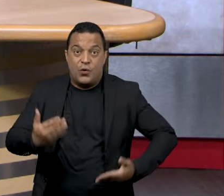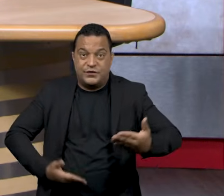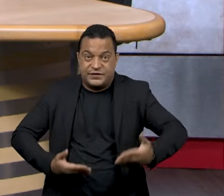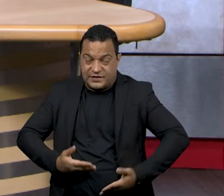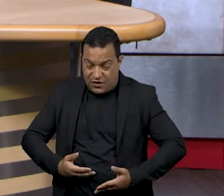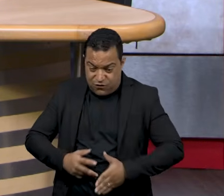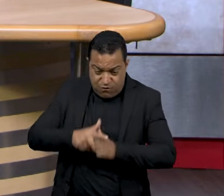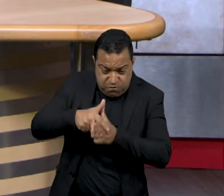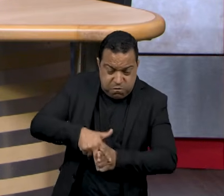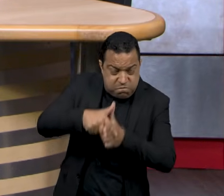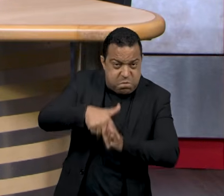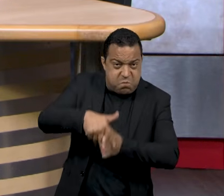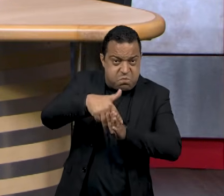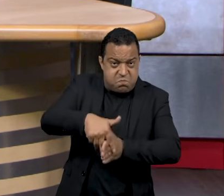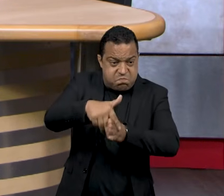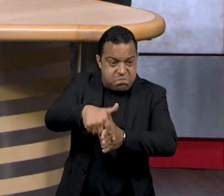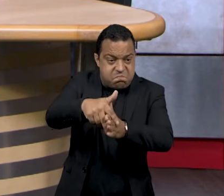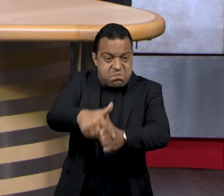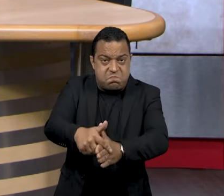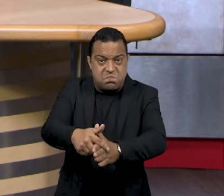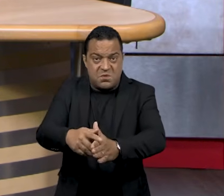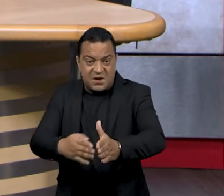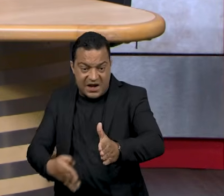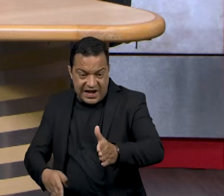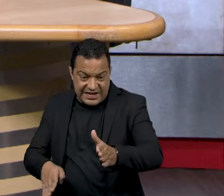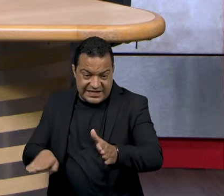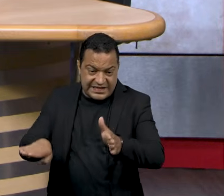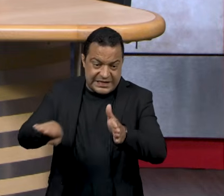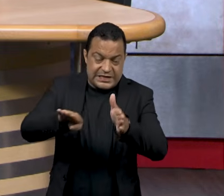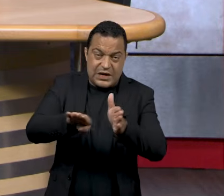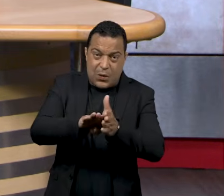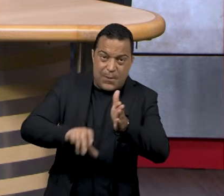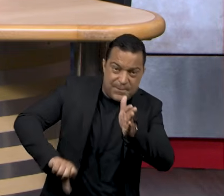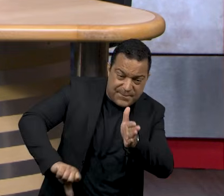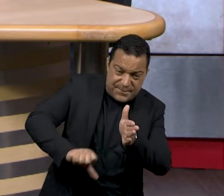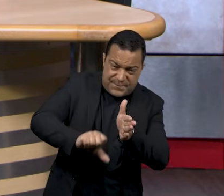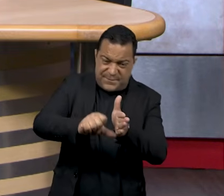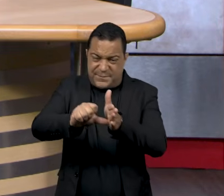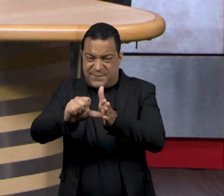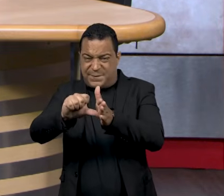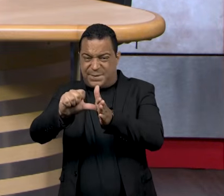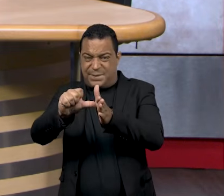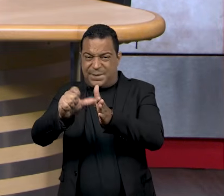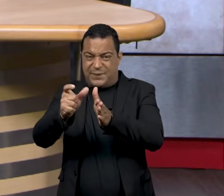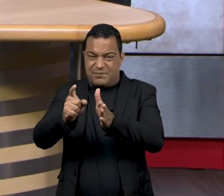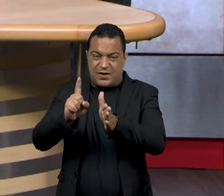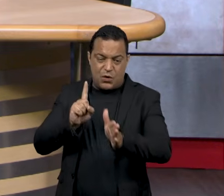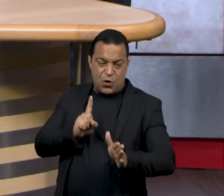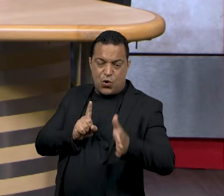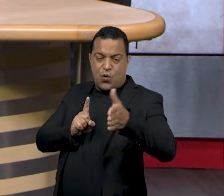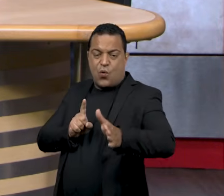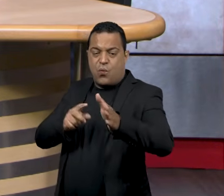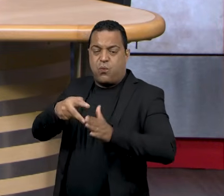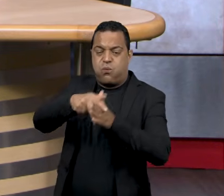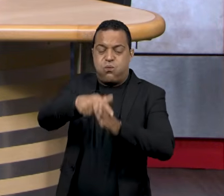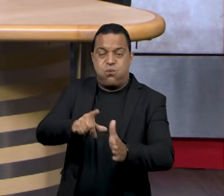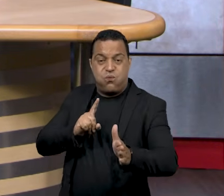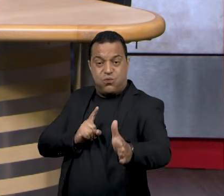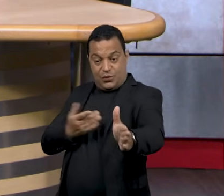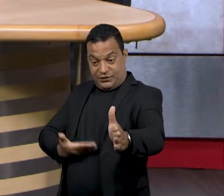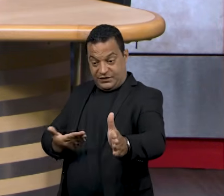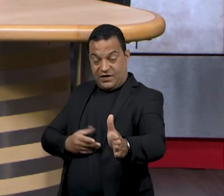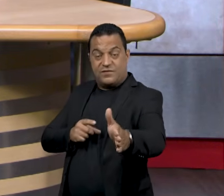a Bíblia diz que ele correu mais do que o mensageiro que havia sido enviado. Ele corre